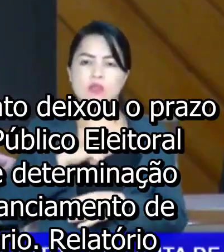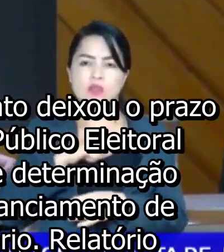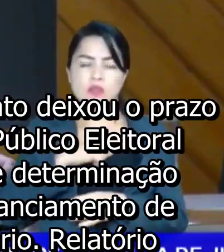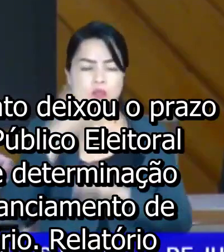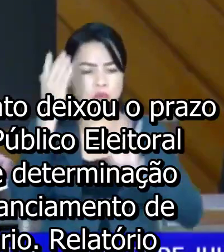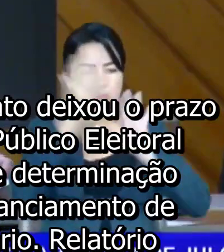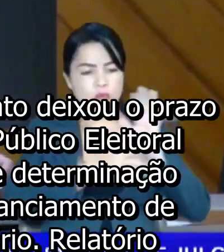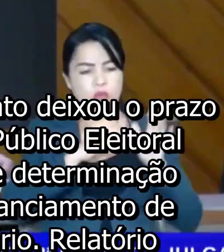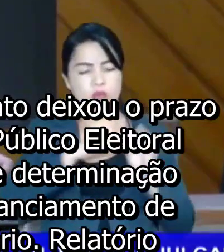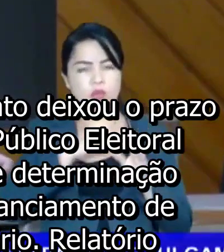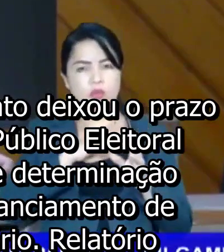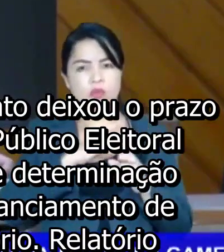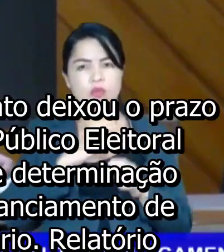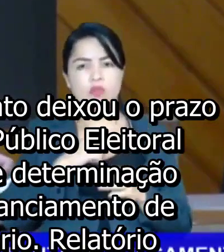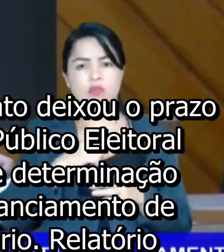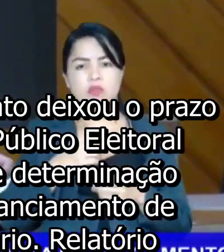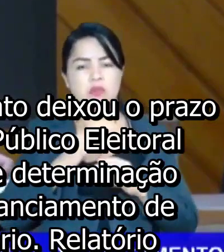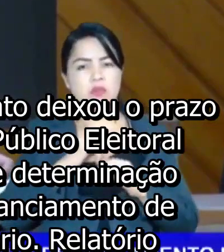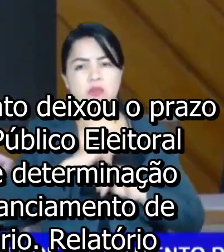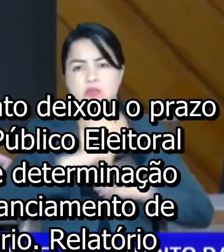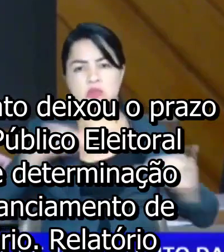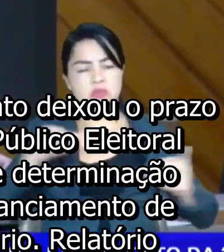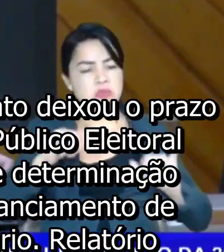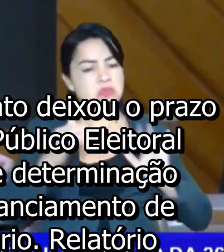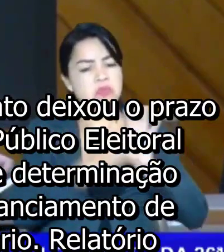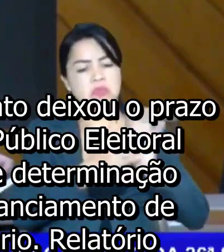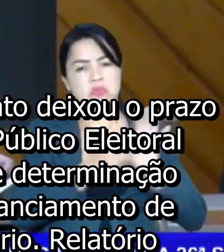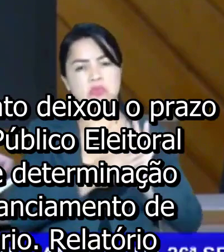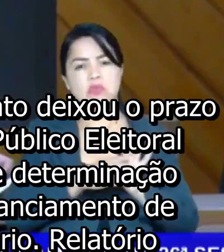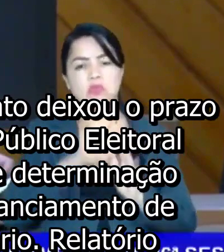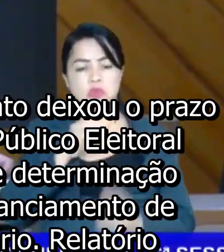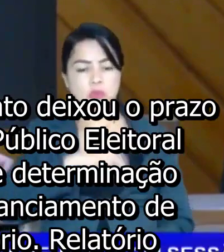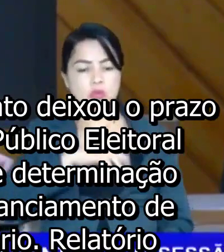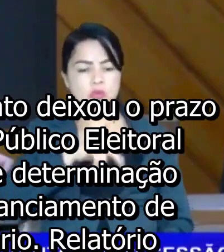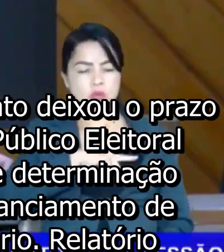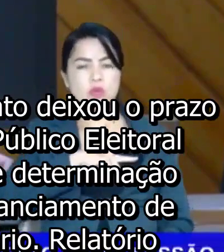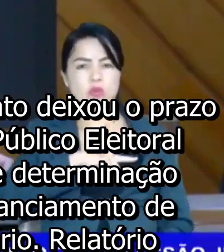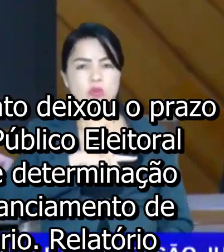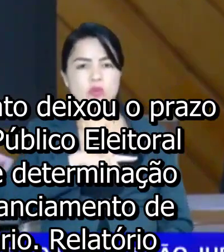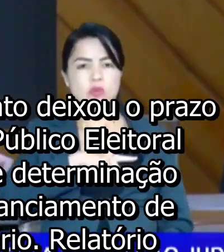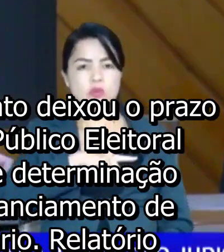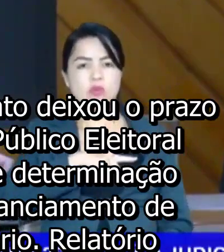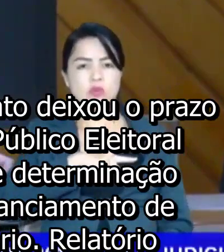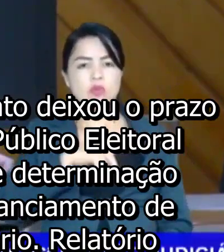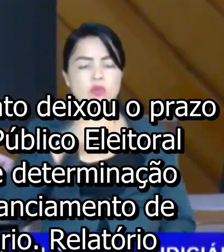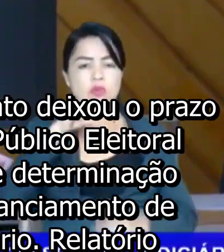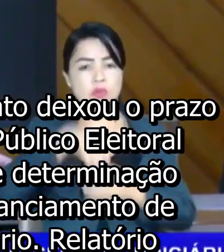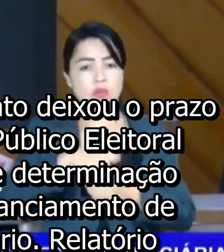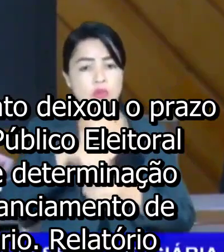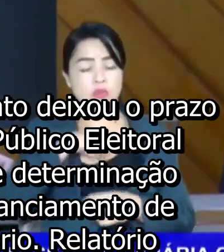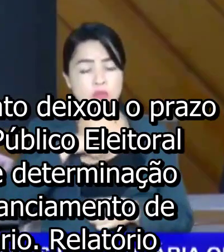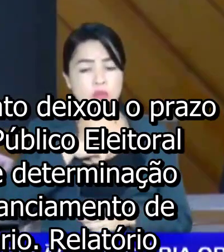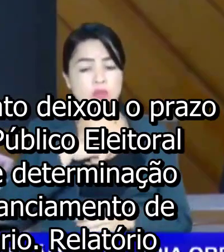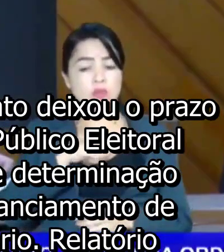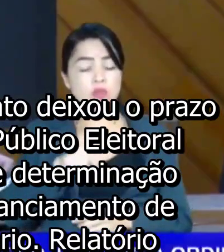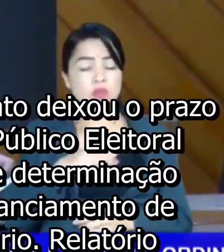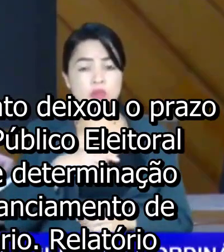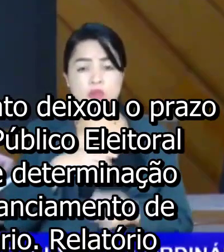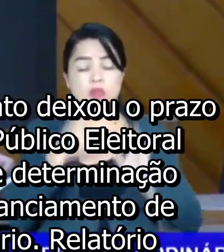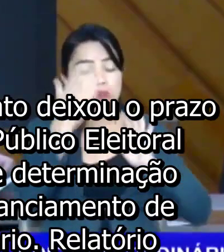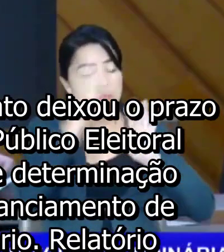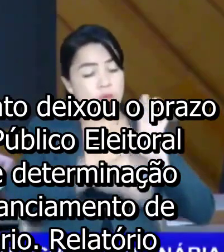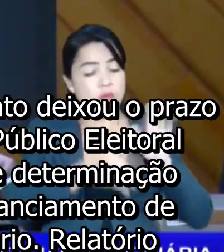prazo transcorrer sem apresentar manifestação. O Ministério Público Eleitoral opinou pelo julgamento das contas como não prestadas